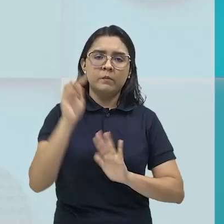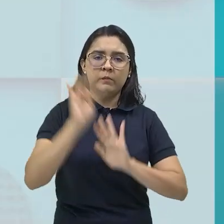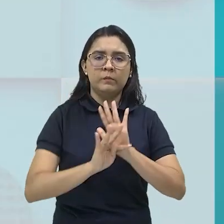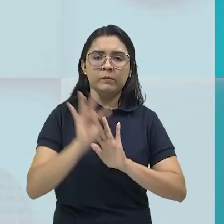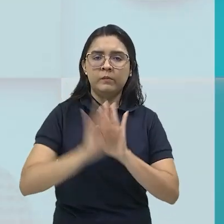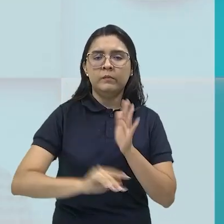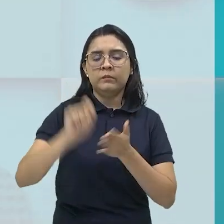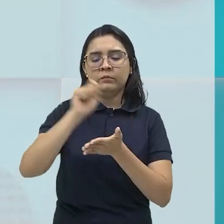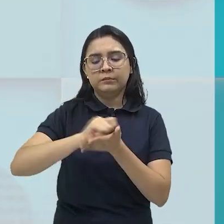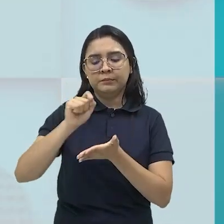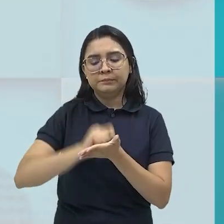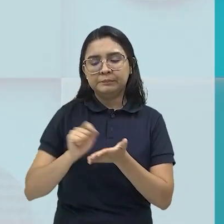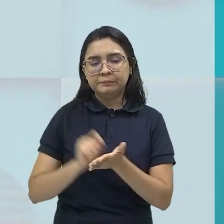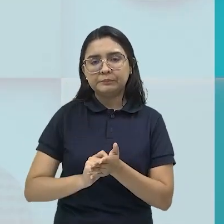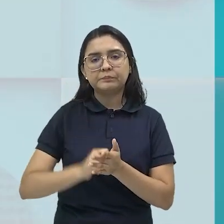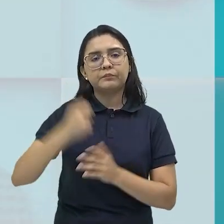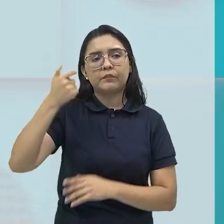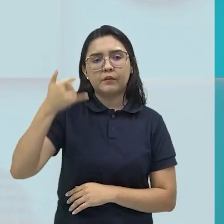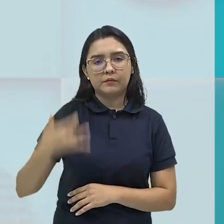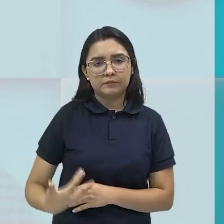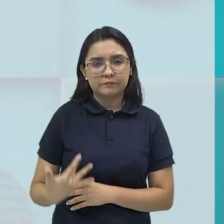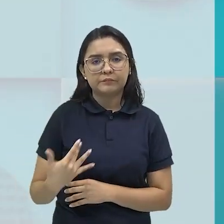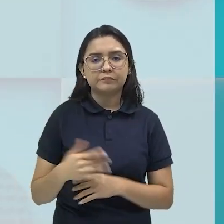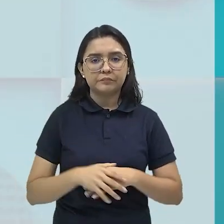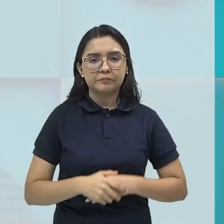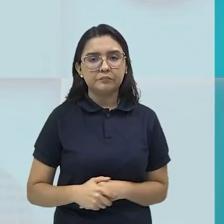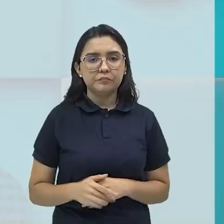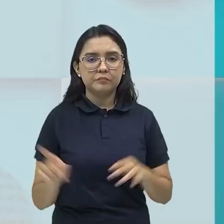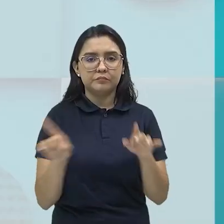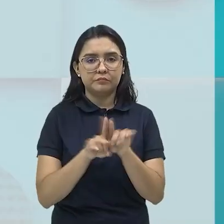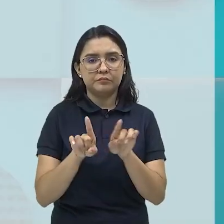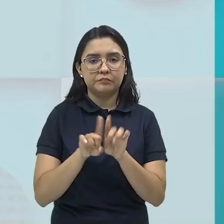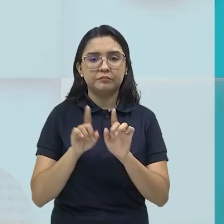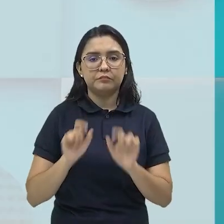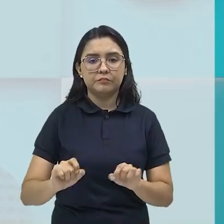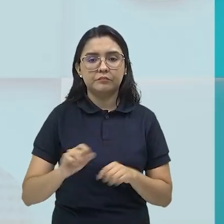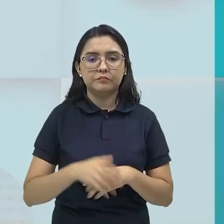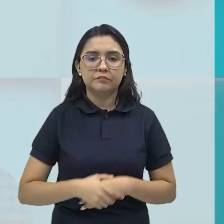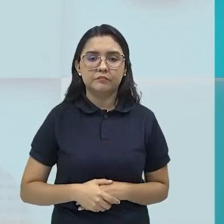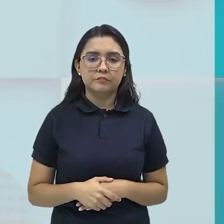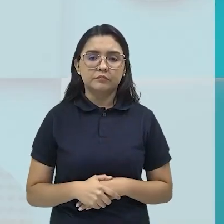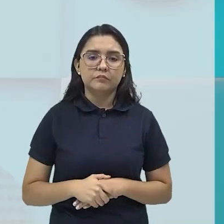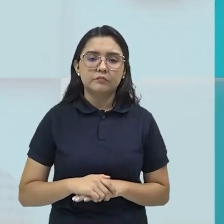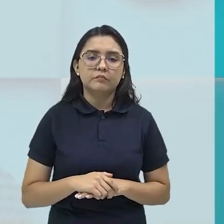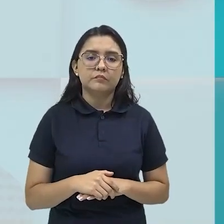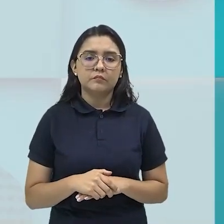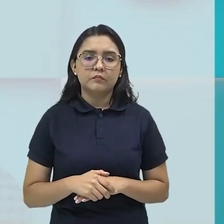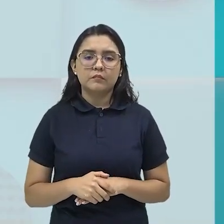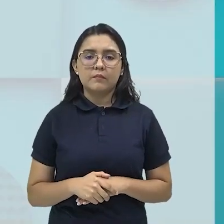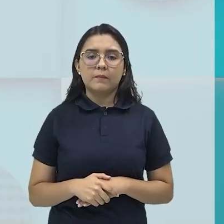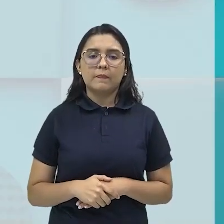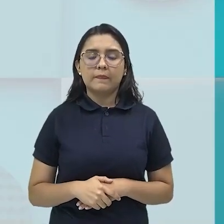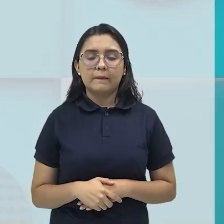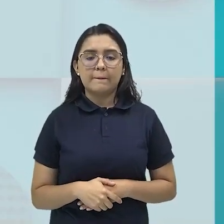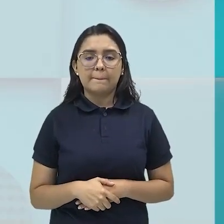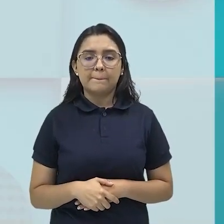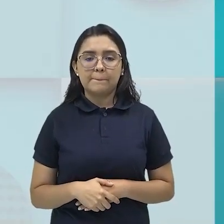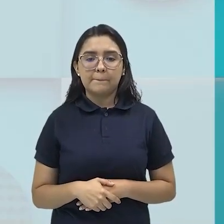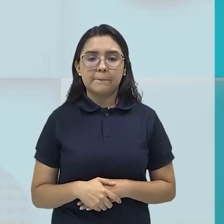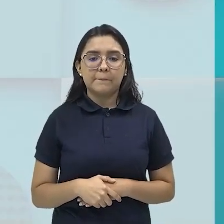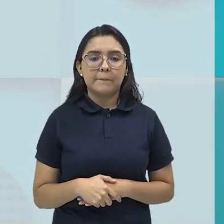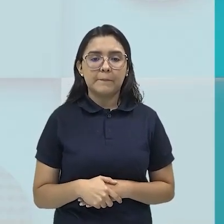escritos, desses relatos, não foram, obviamente, tão tranquilos como dá a entender no vídeo.